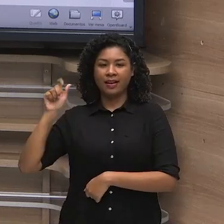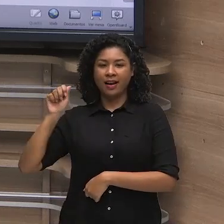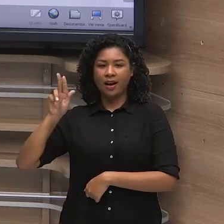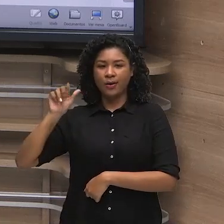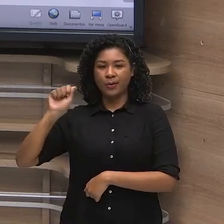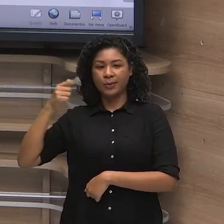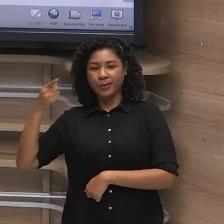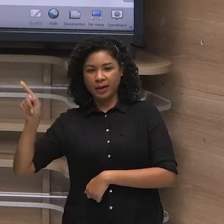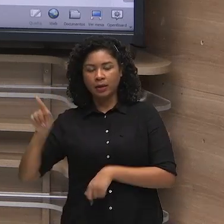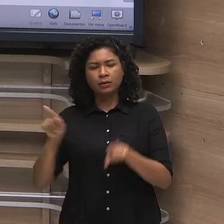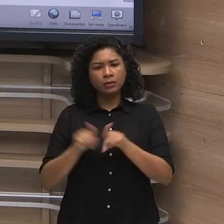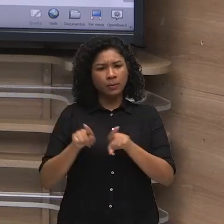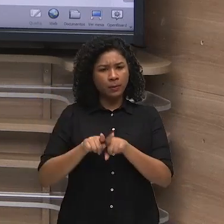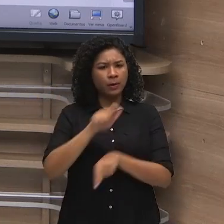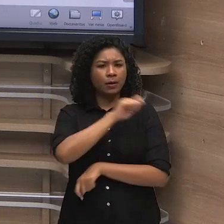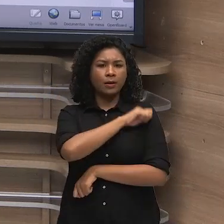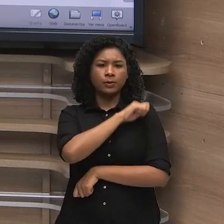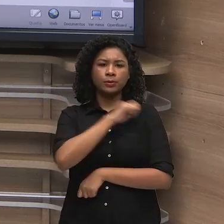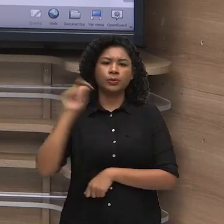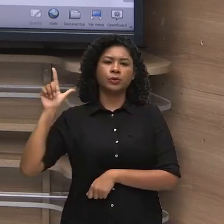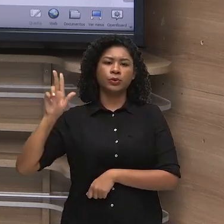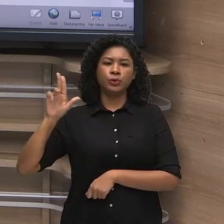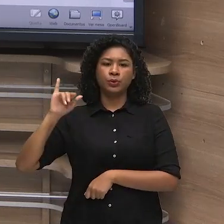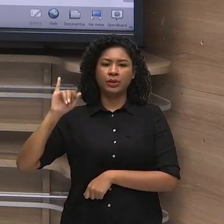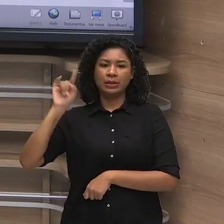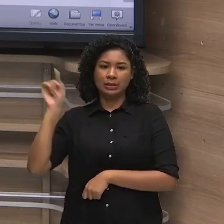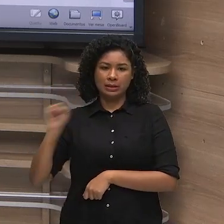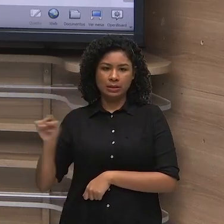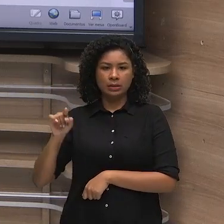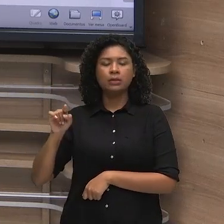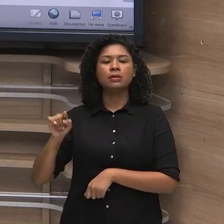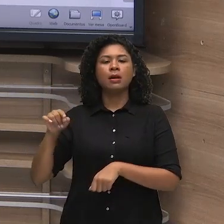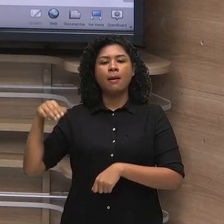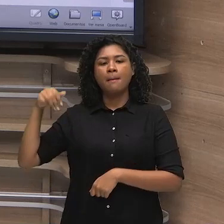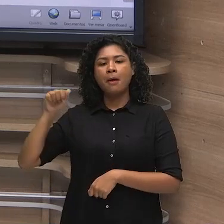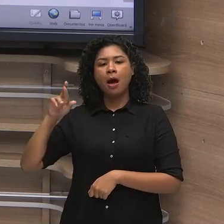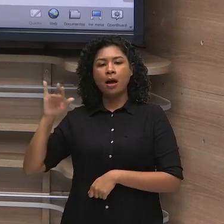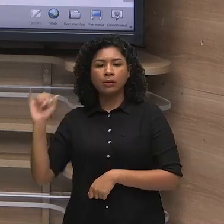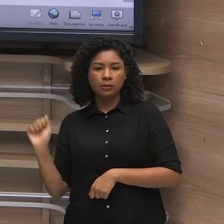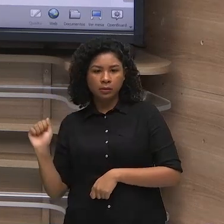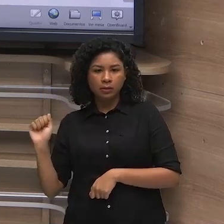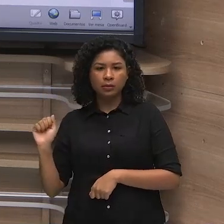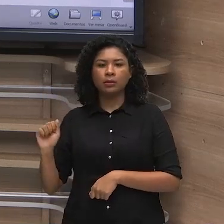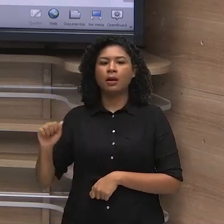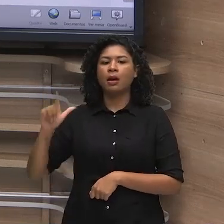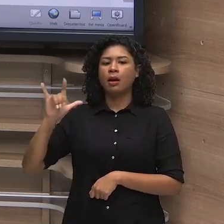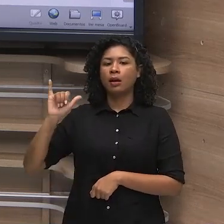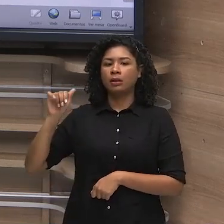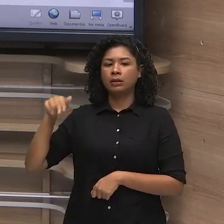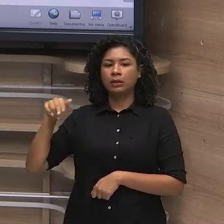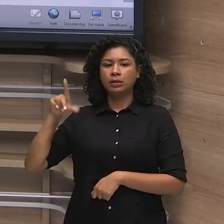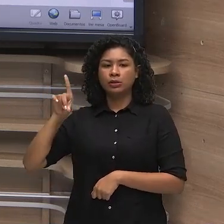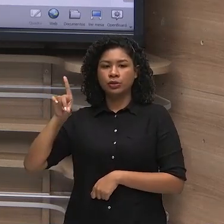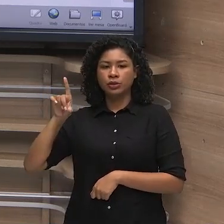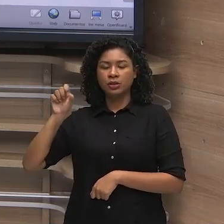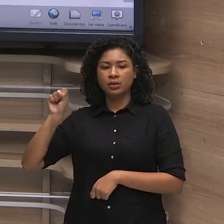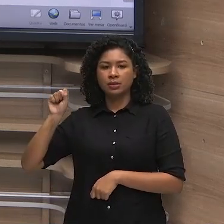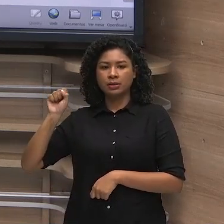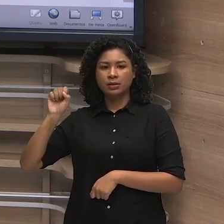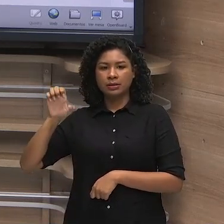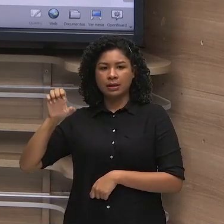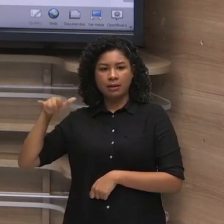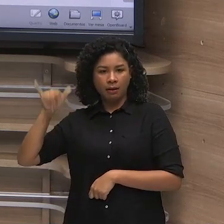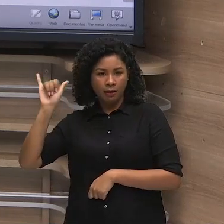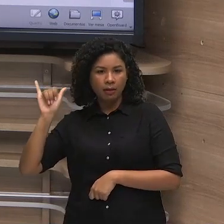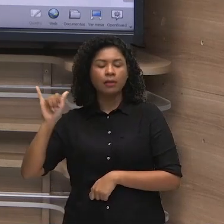Carlos também respondeu letra D. Maria Rita, Lindsay, obrigada pela participação de vocês, também